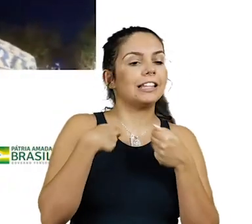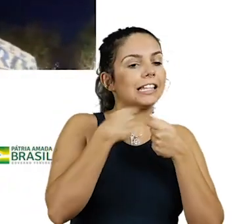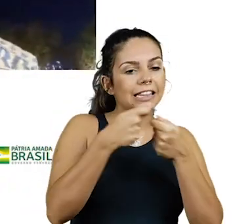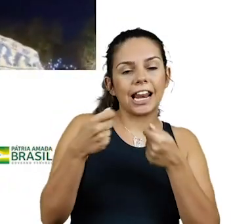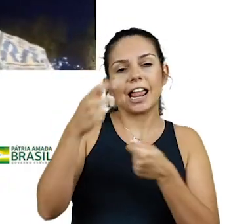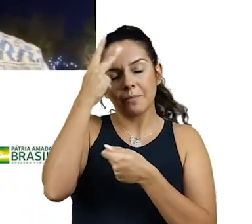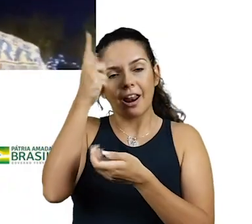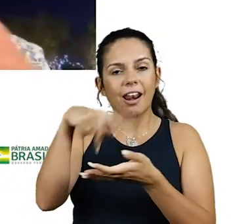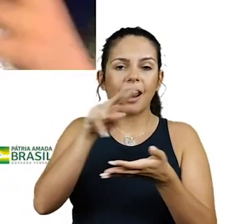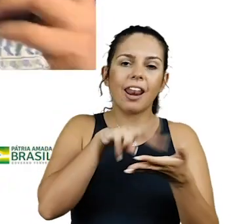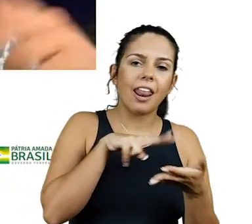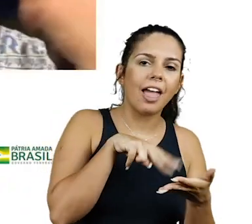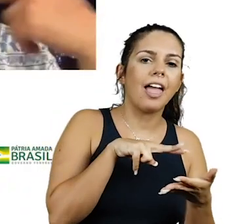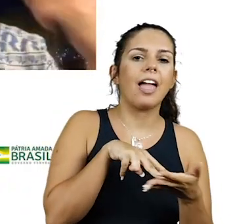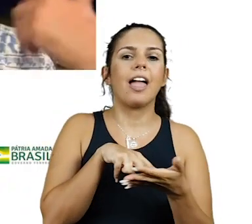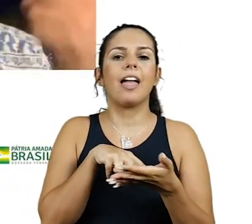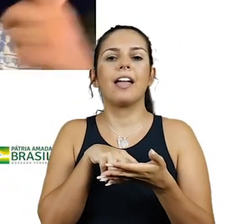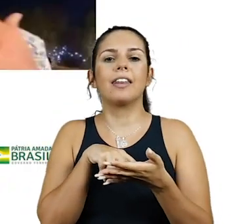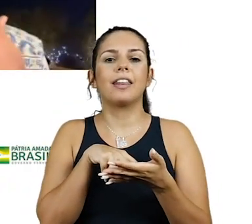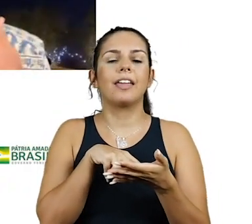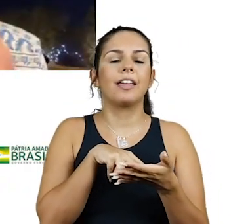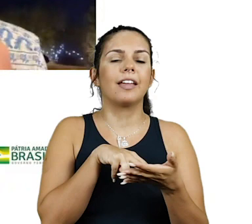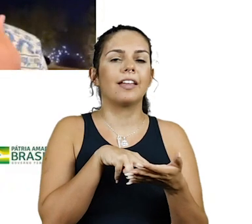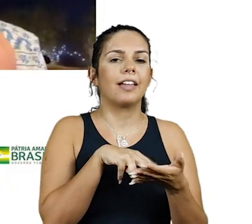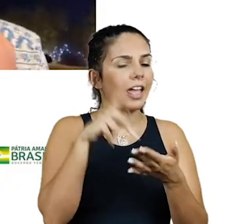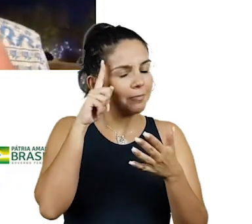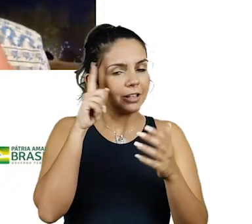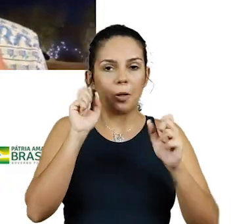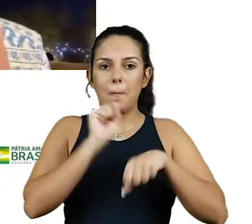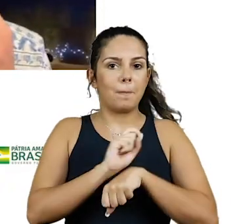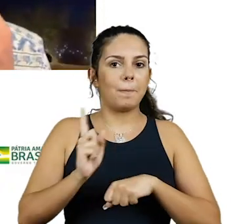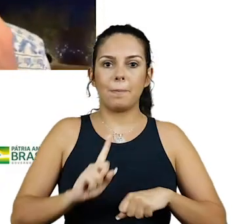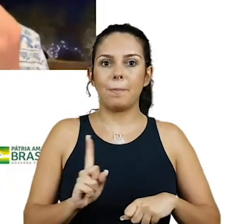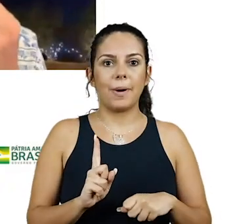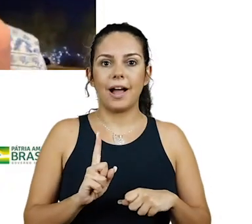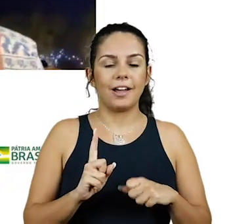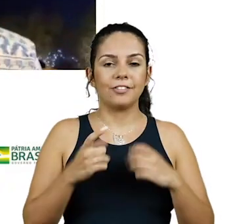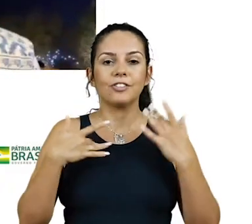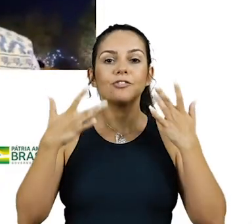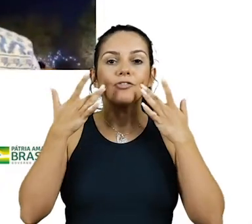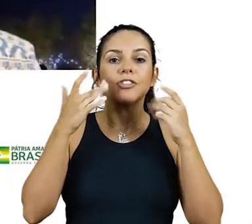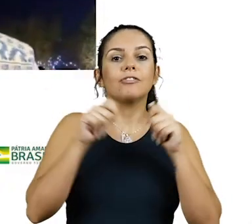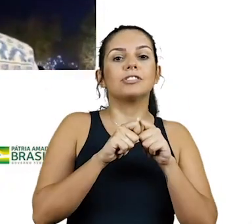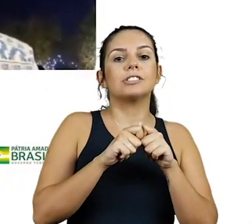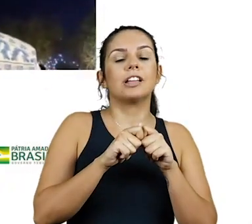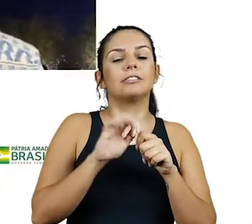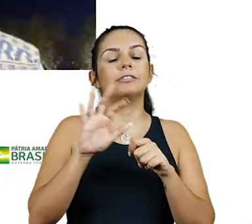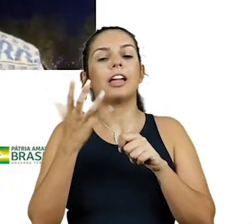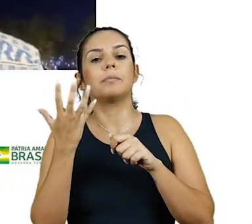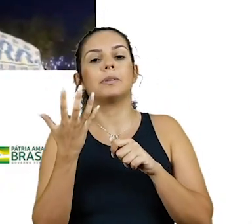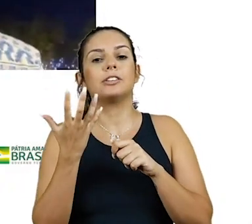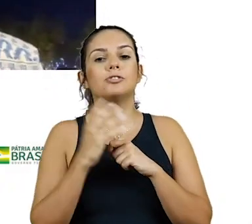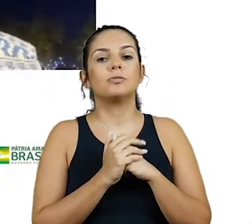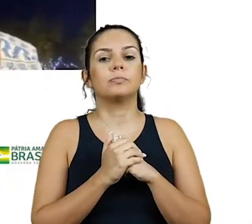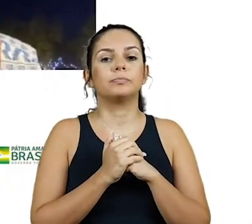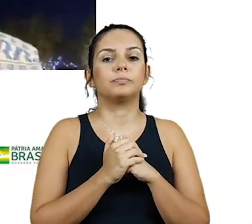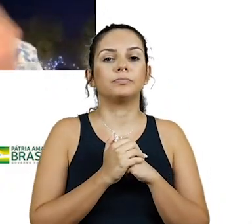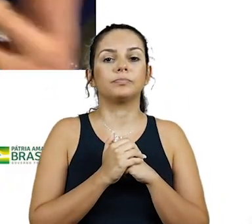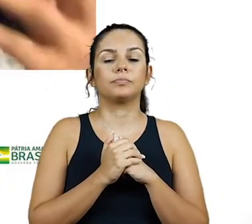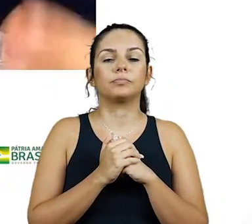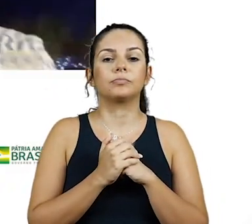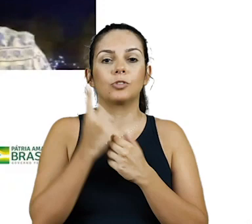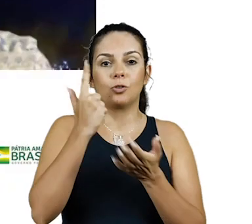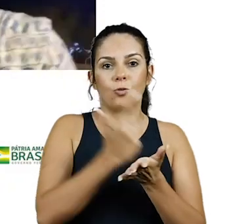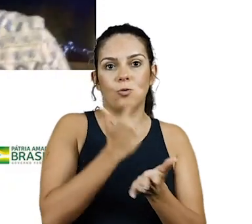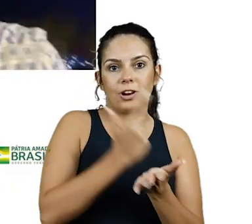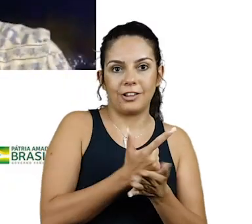ali. Aí você me conhece, na cabeça não para. Eu falei, e se eu, além da peça, eu fizesse de repente